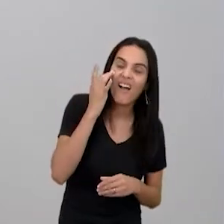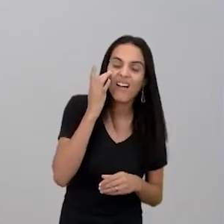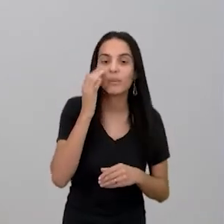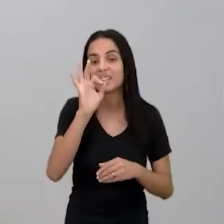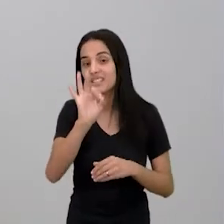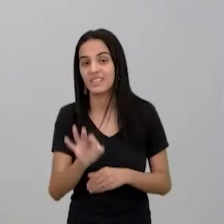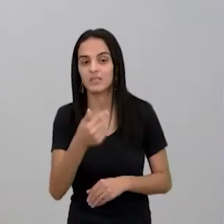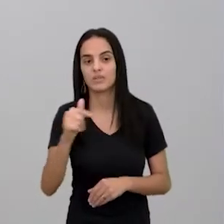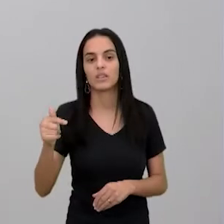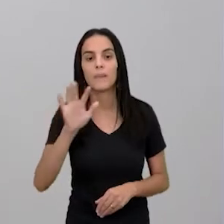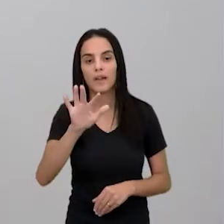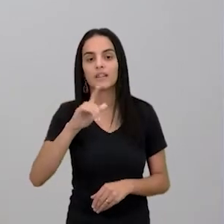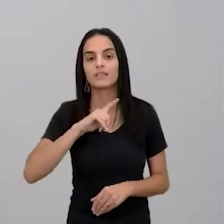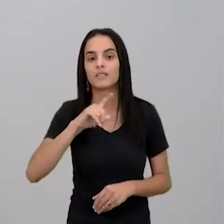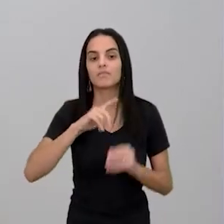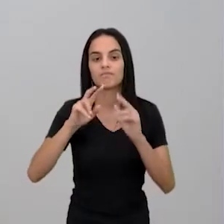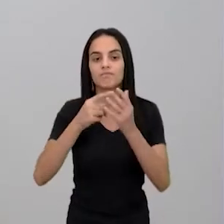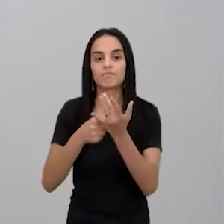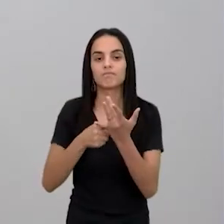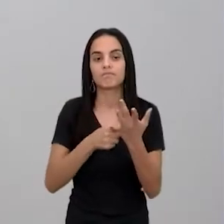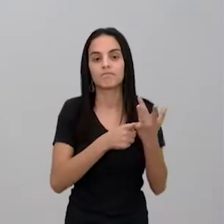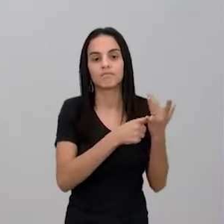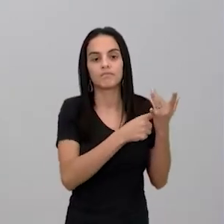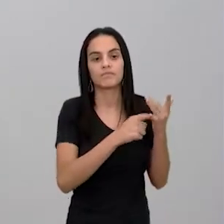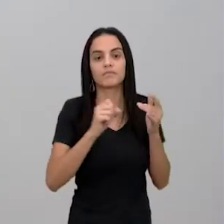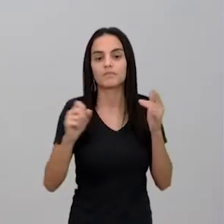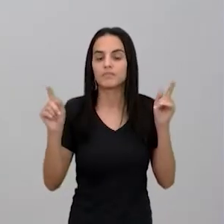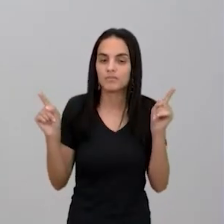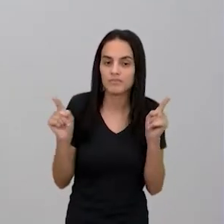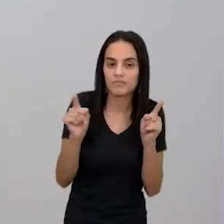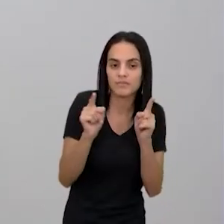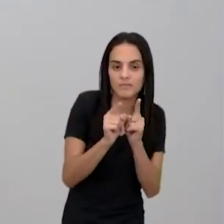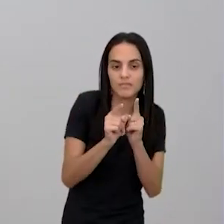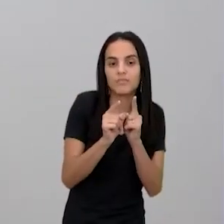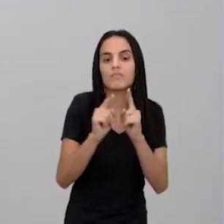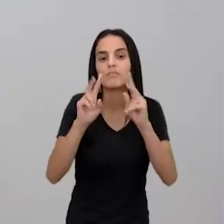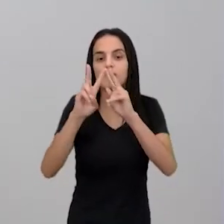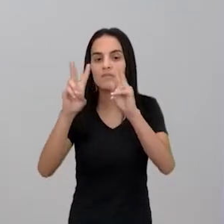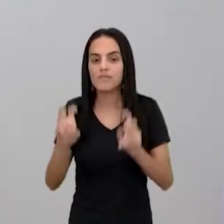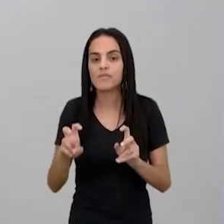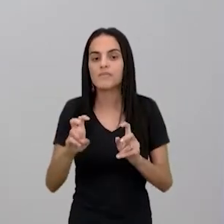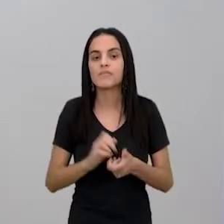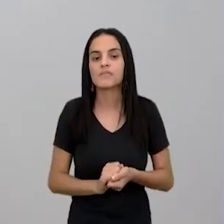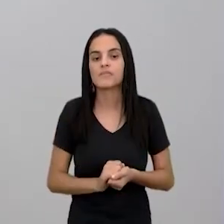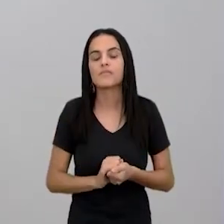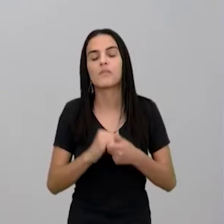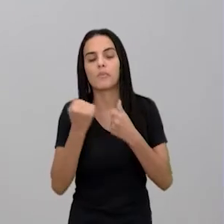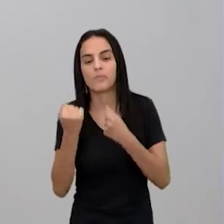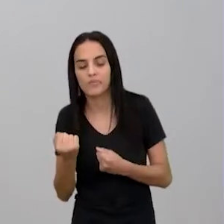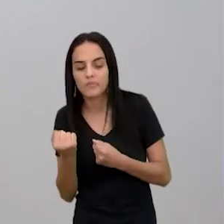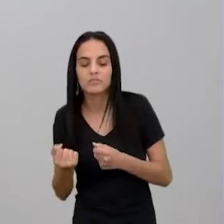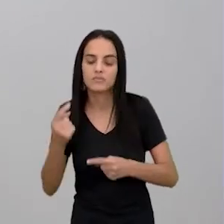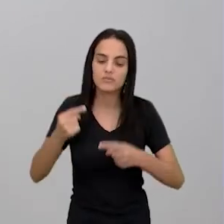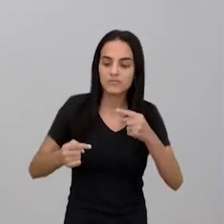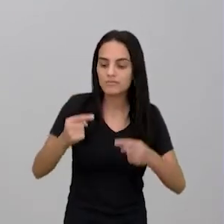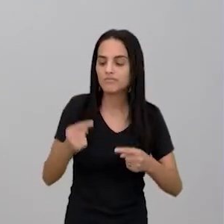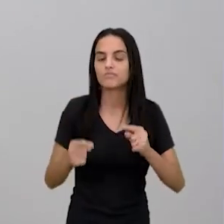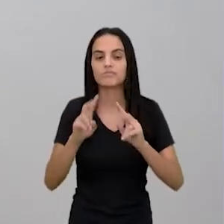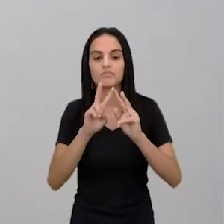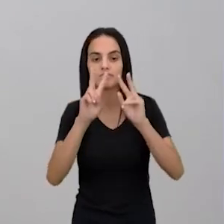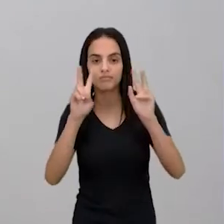prática, ela é super antiga nesse caso, mas Darwin que introduz e fala, num primeiro momento, sobre